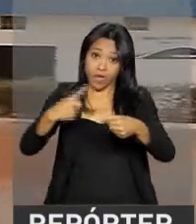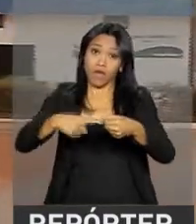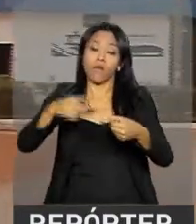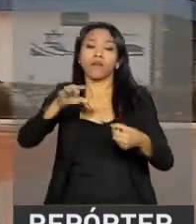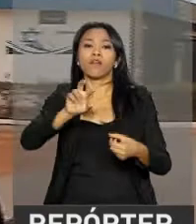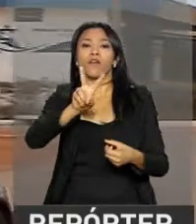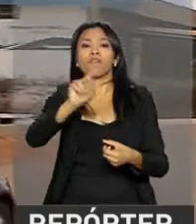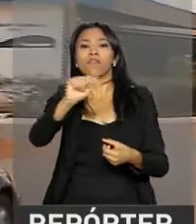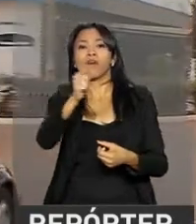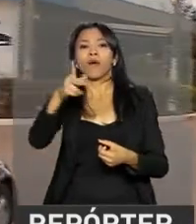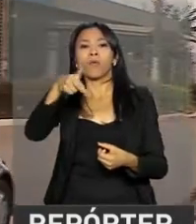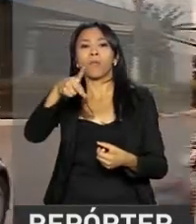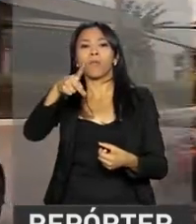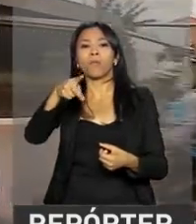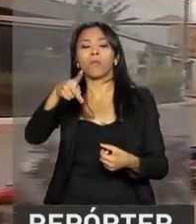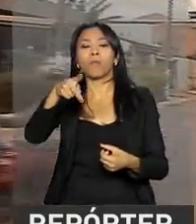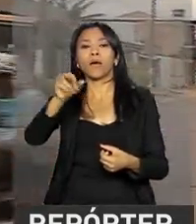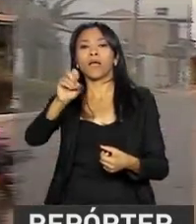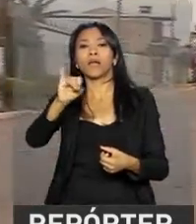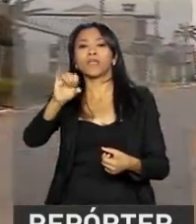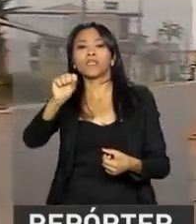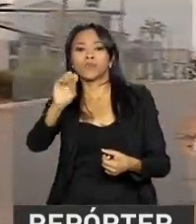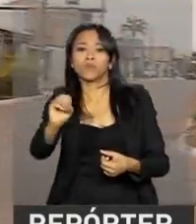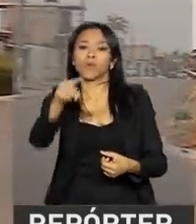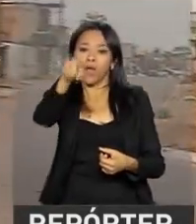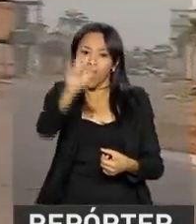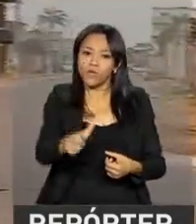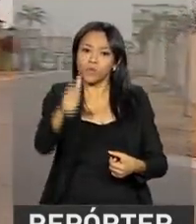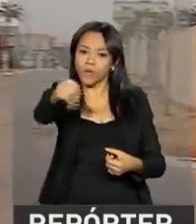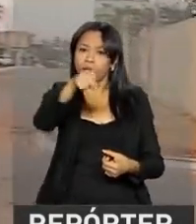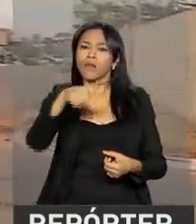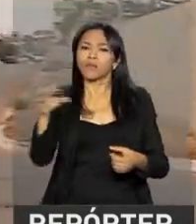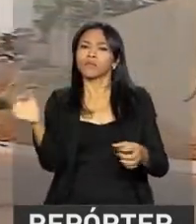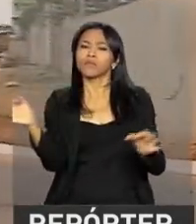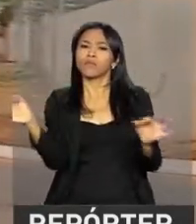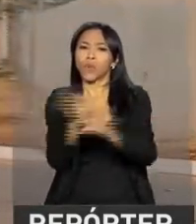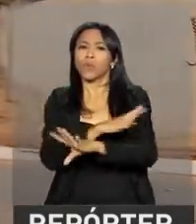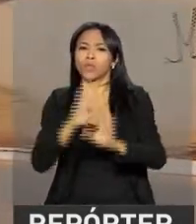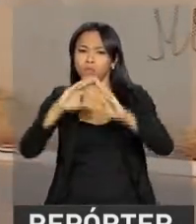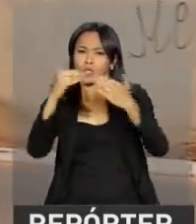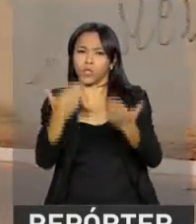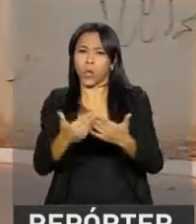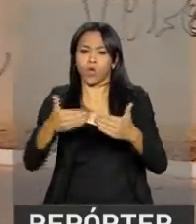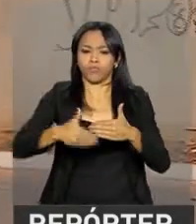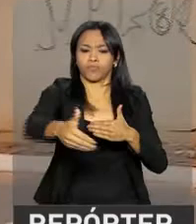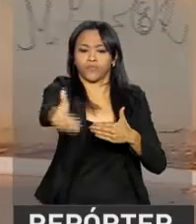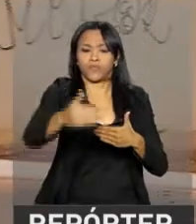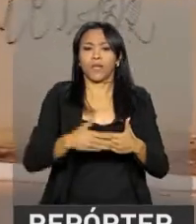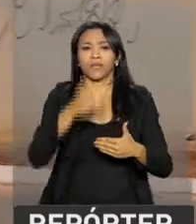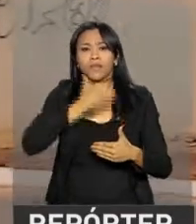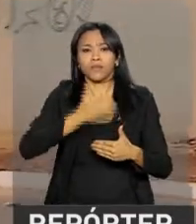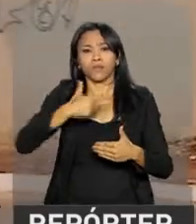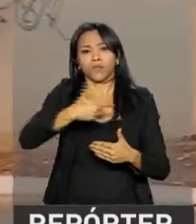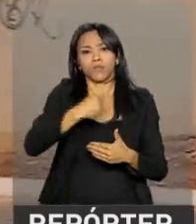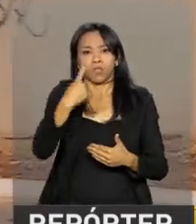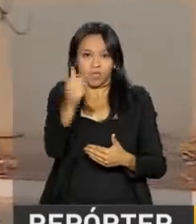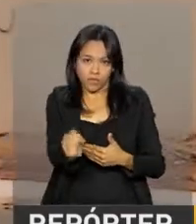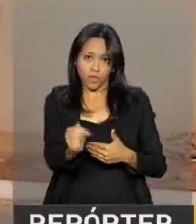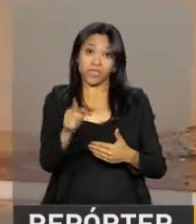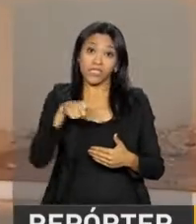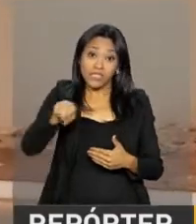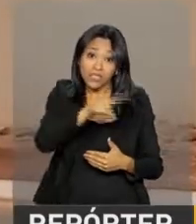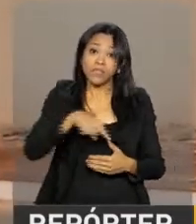reais há cinco creches algumas com previsão de serem concluídas em dezembro de 2017 vão